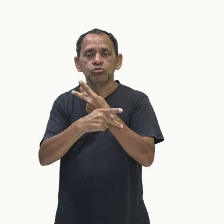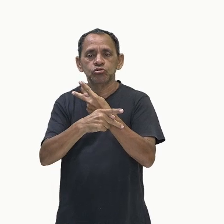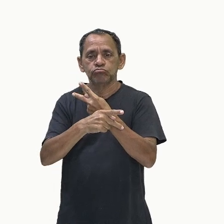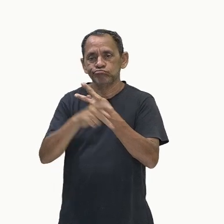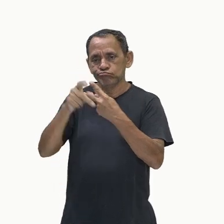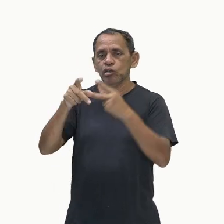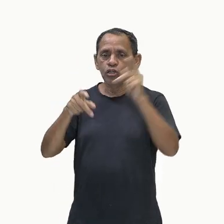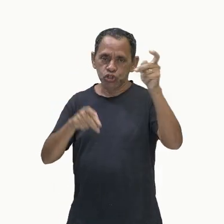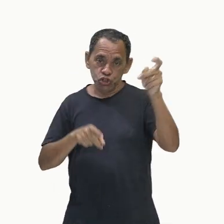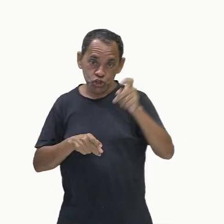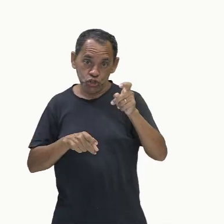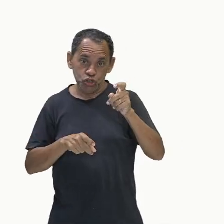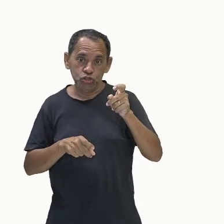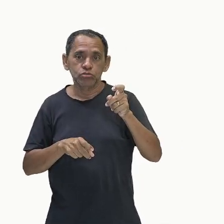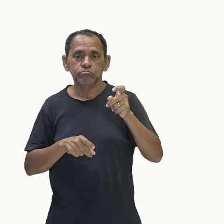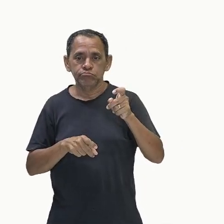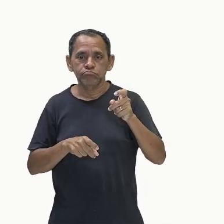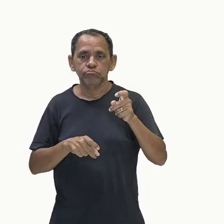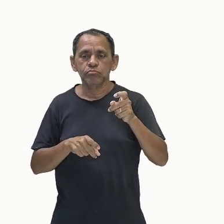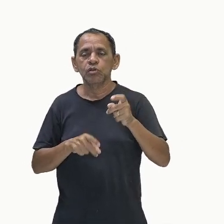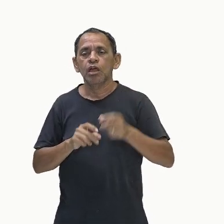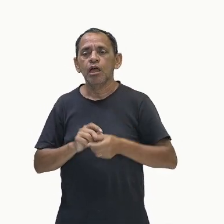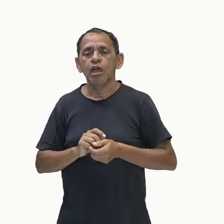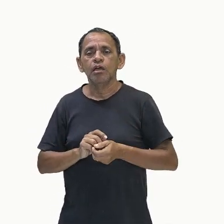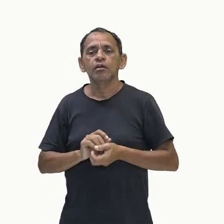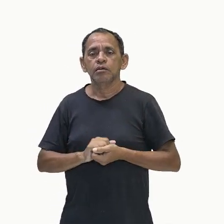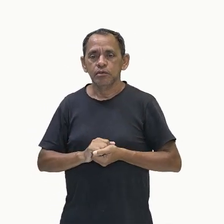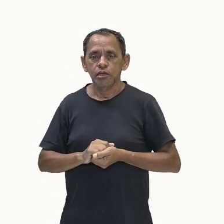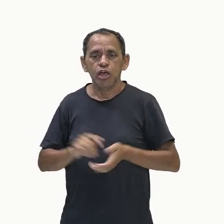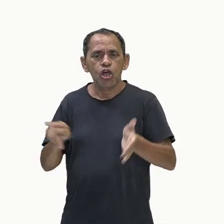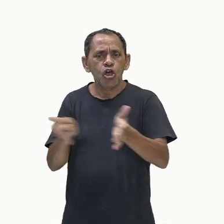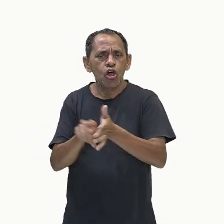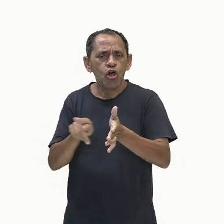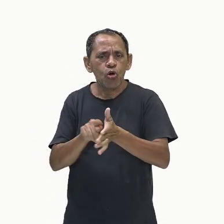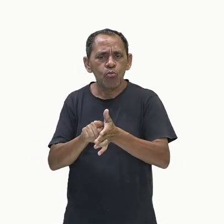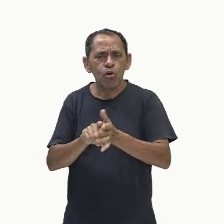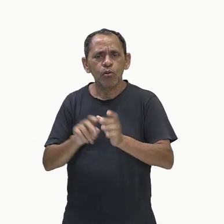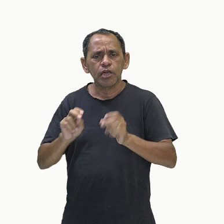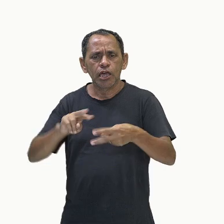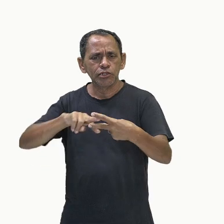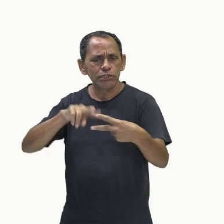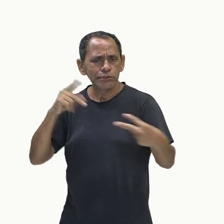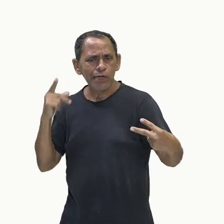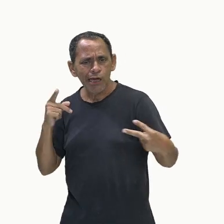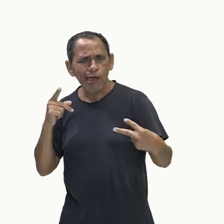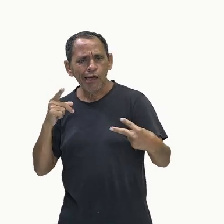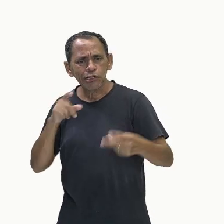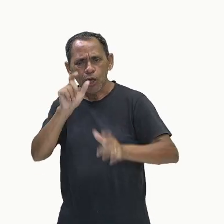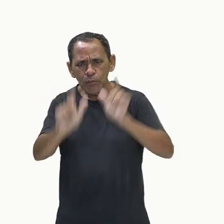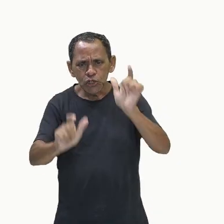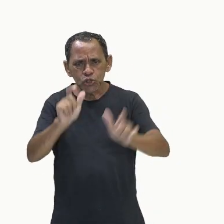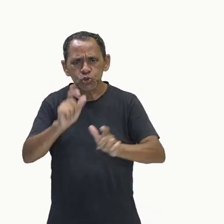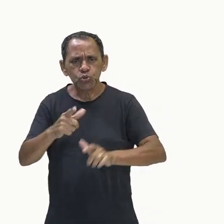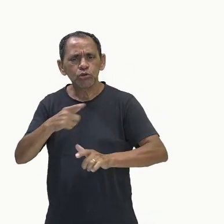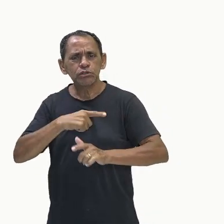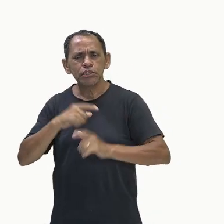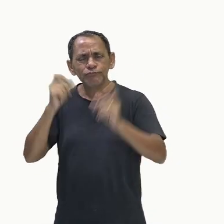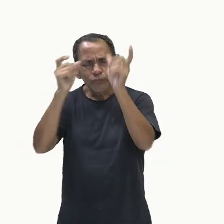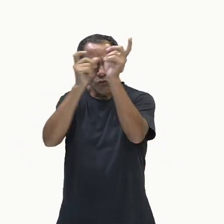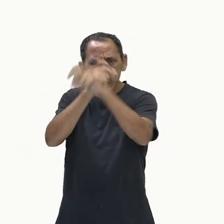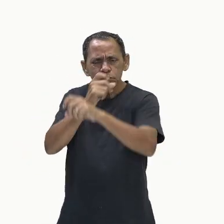X. O daltonismo é uma condição genética em que o indivíduo tem dificuldade em distinguir determinadas